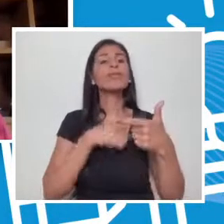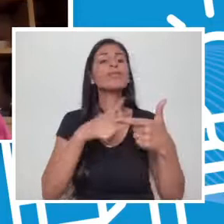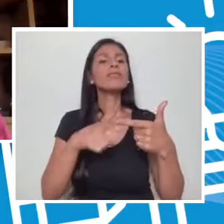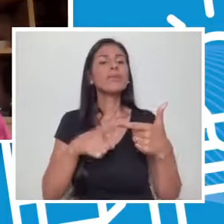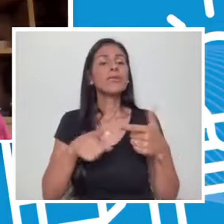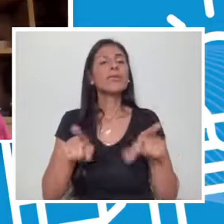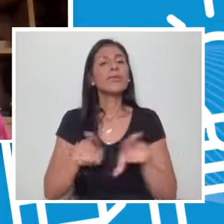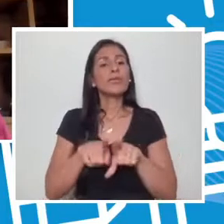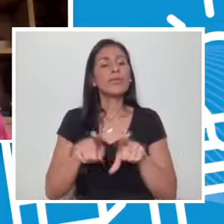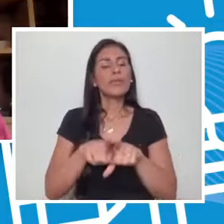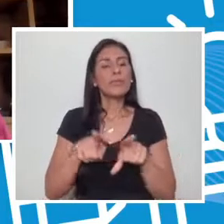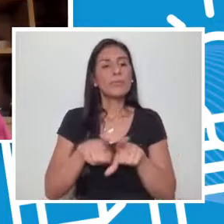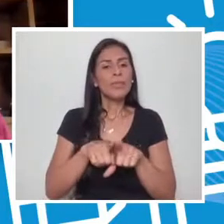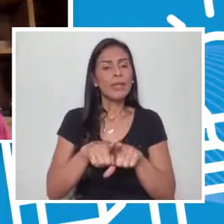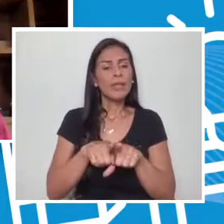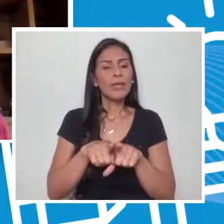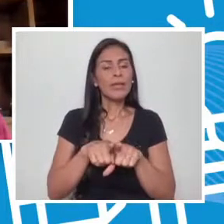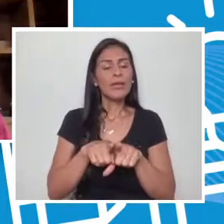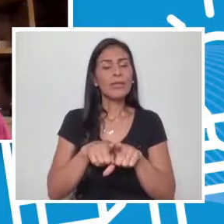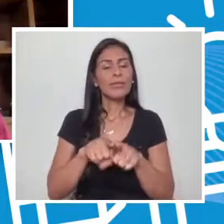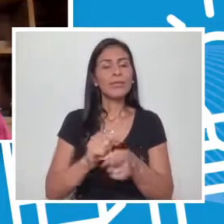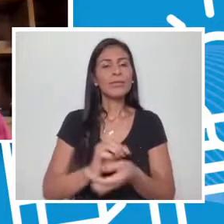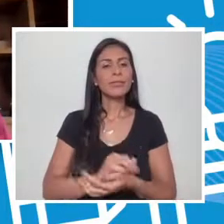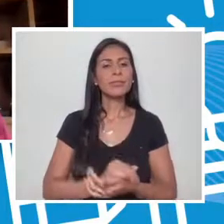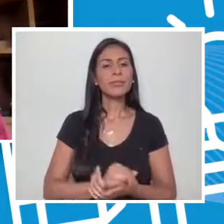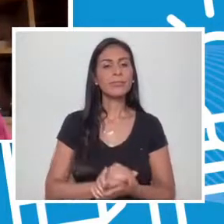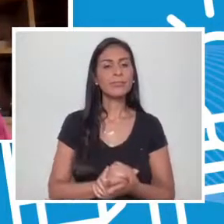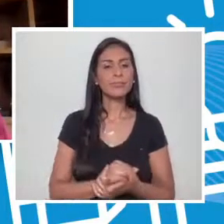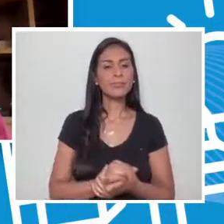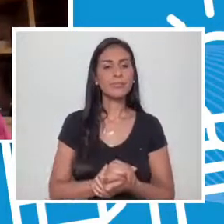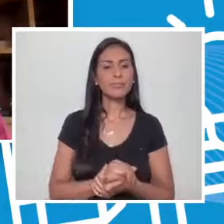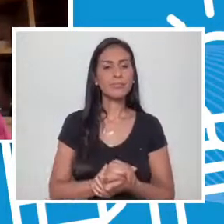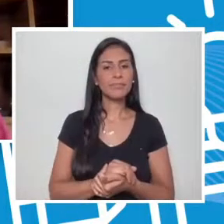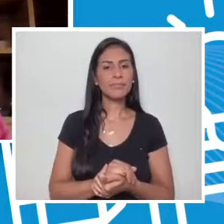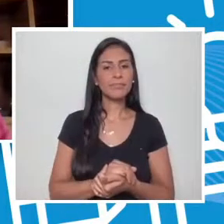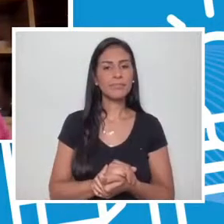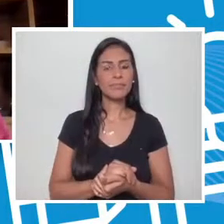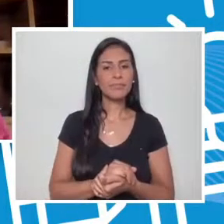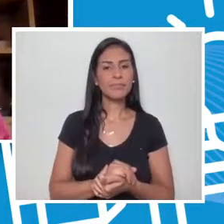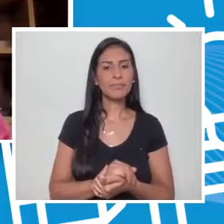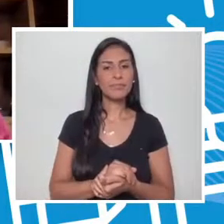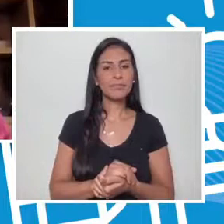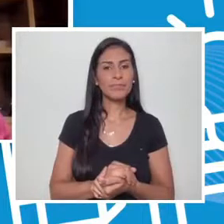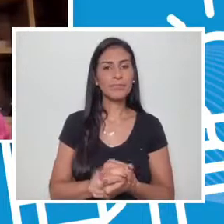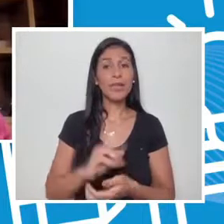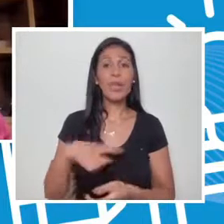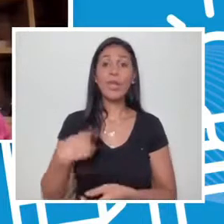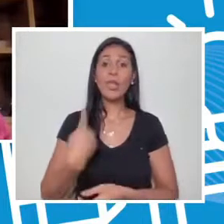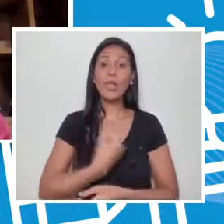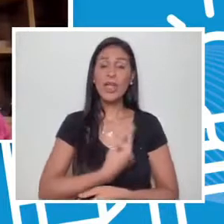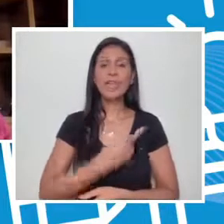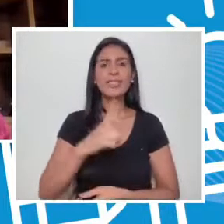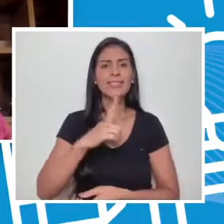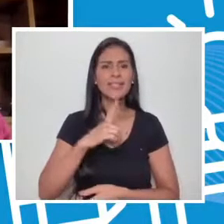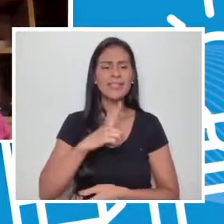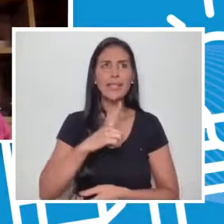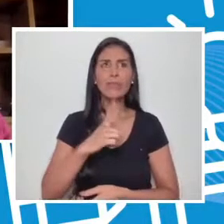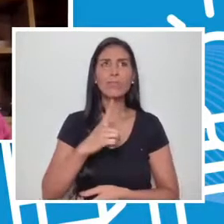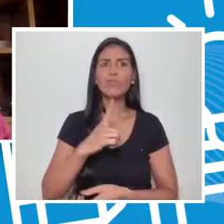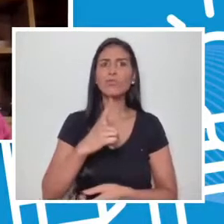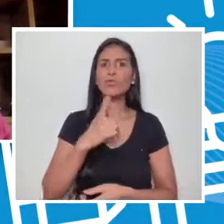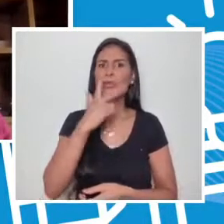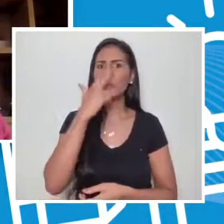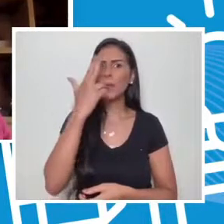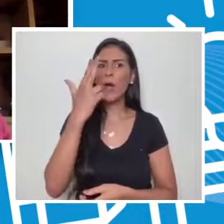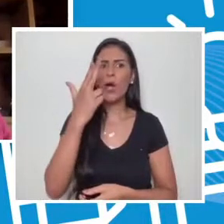que a gente tem muitos conhecimentos que podem estar à disposição, certo? E